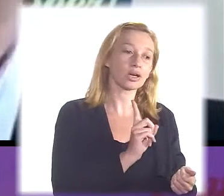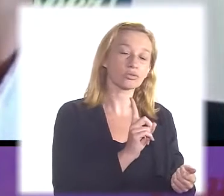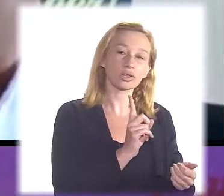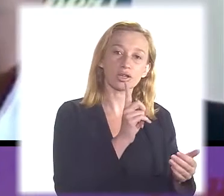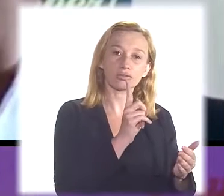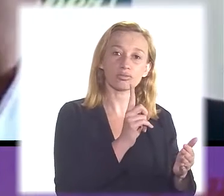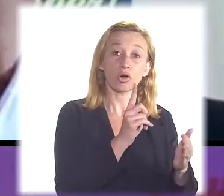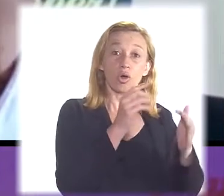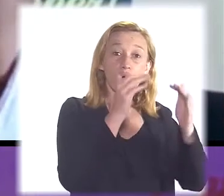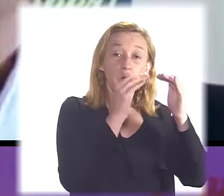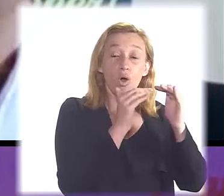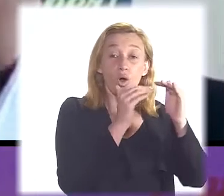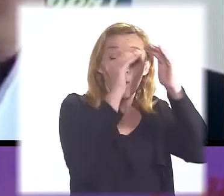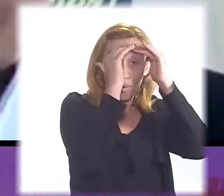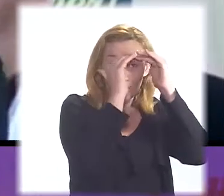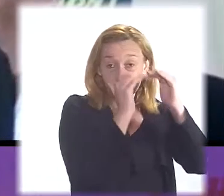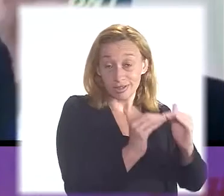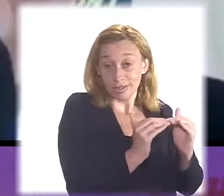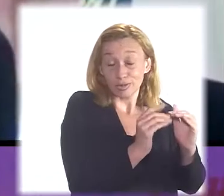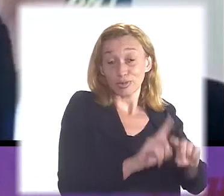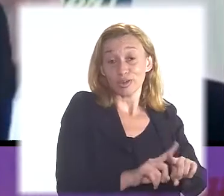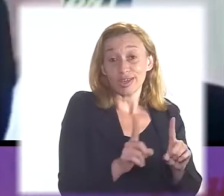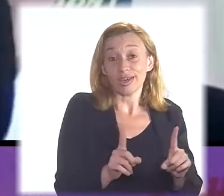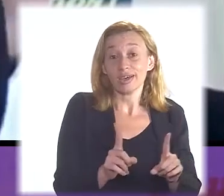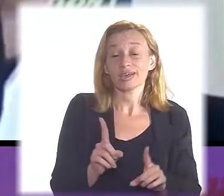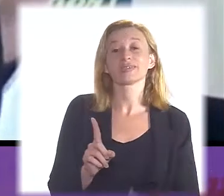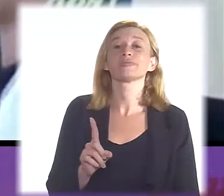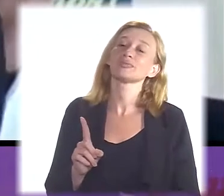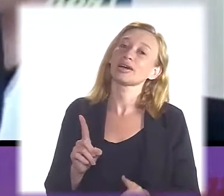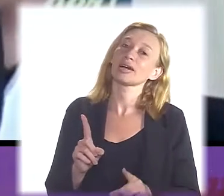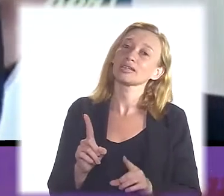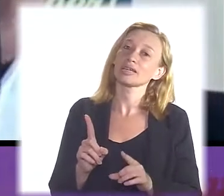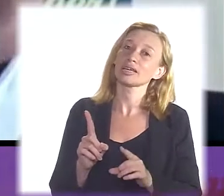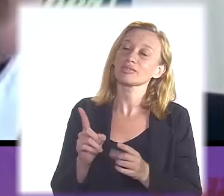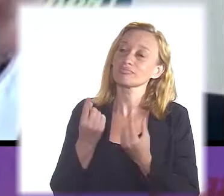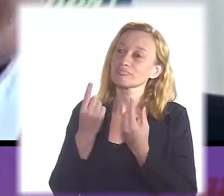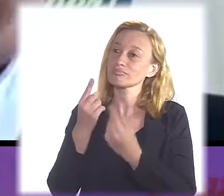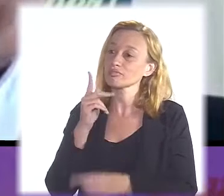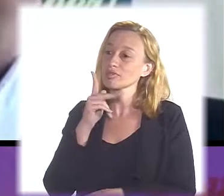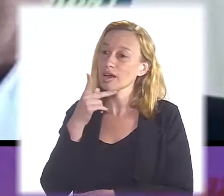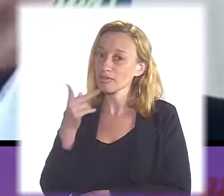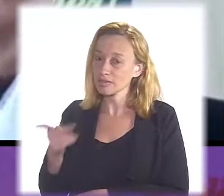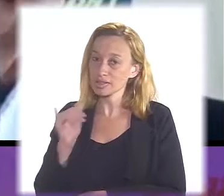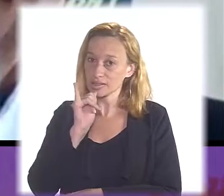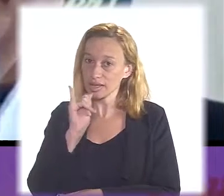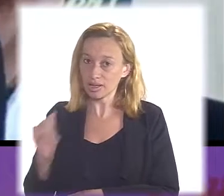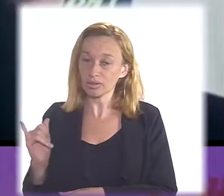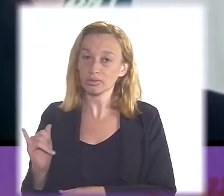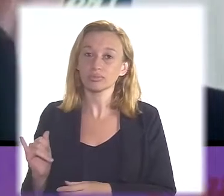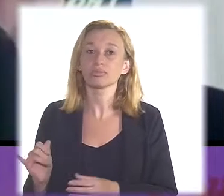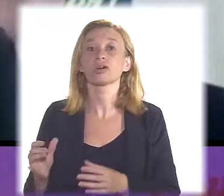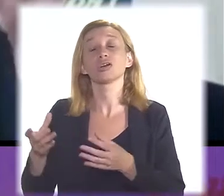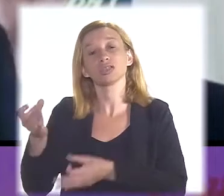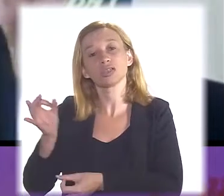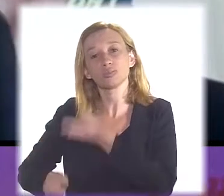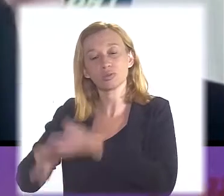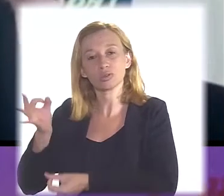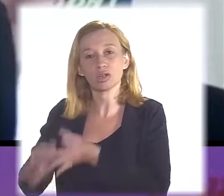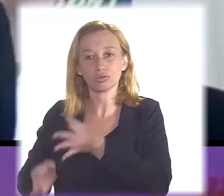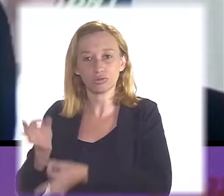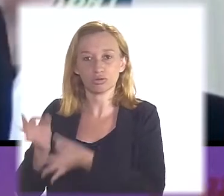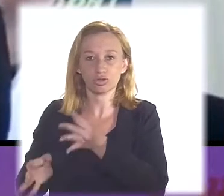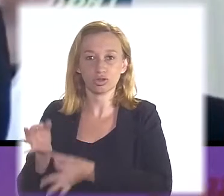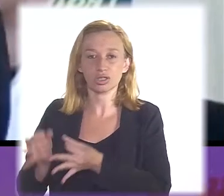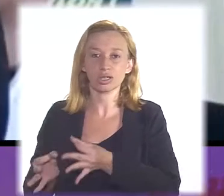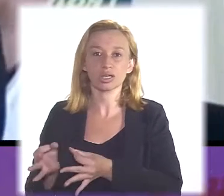E a CBF tem denunciado isso ao Superior Tribunal de Justiça Desportiva. Para o assunto, nós temos